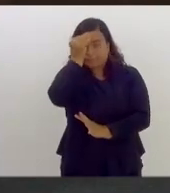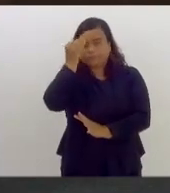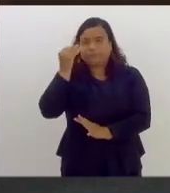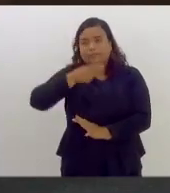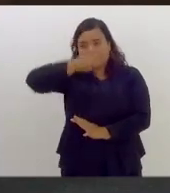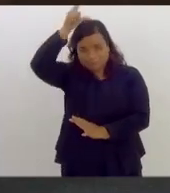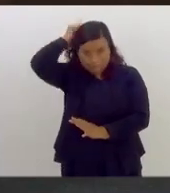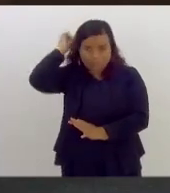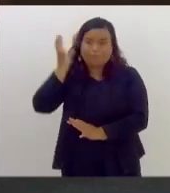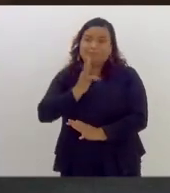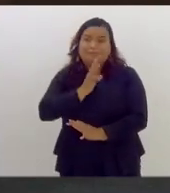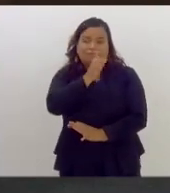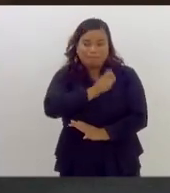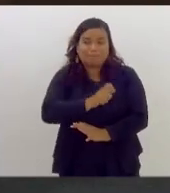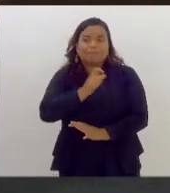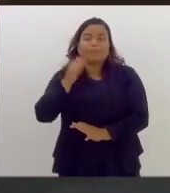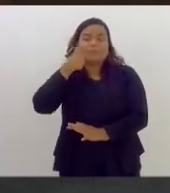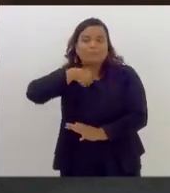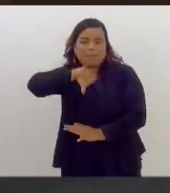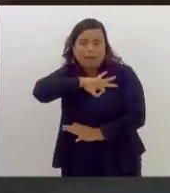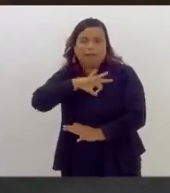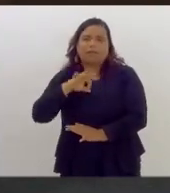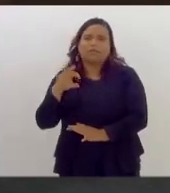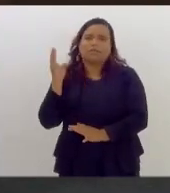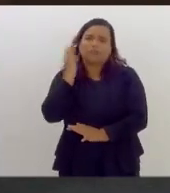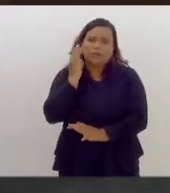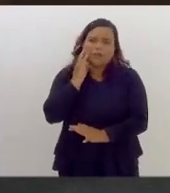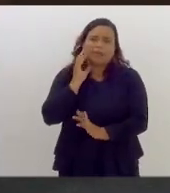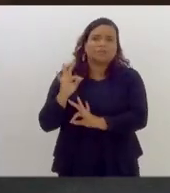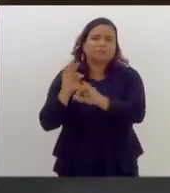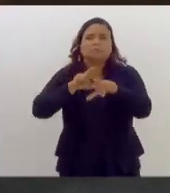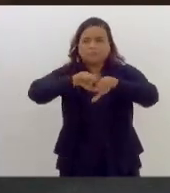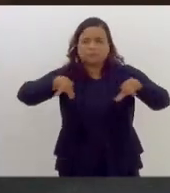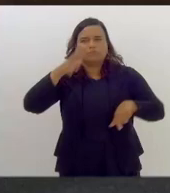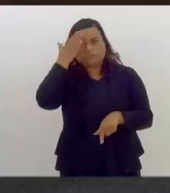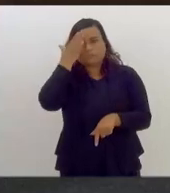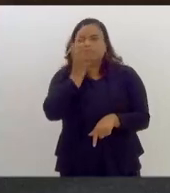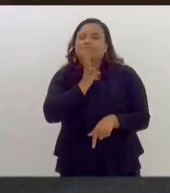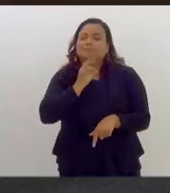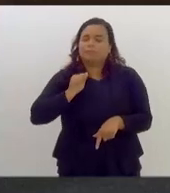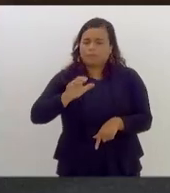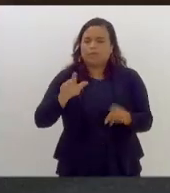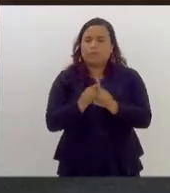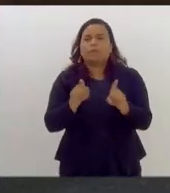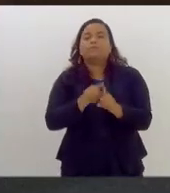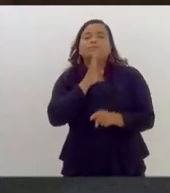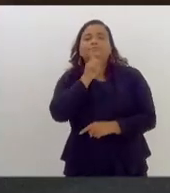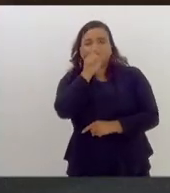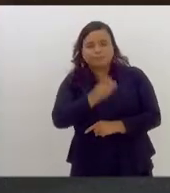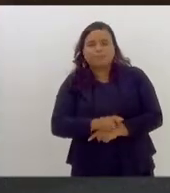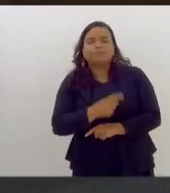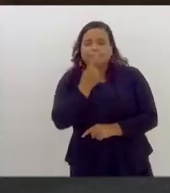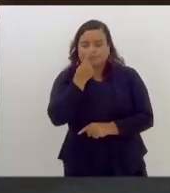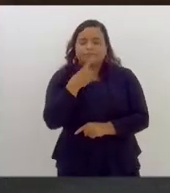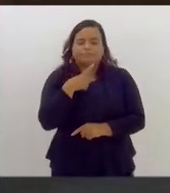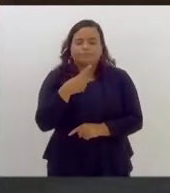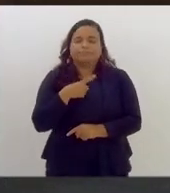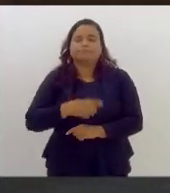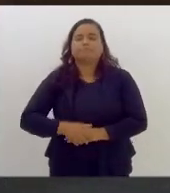também conheceu ele, Marta, Valdec, vários aqui. O próprio André Siciliano conheceu bastante o